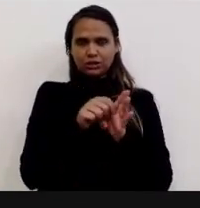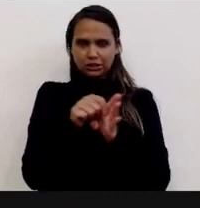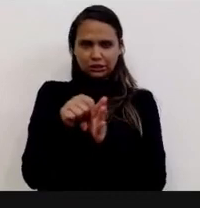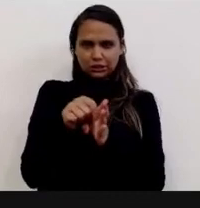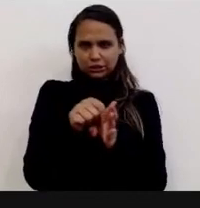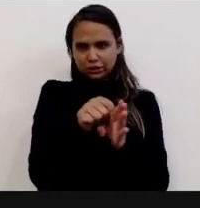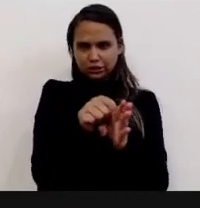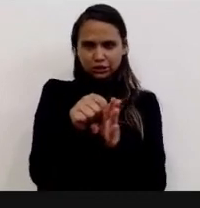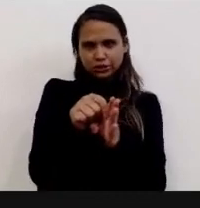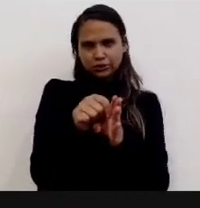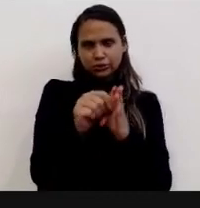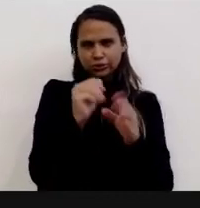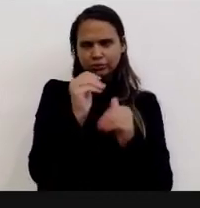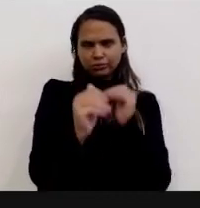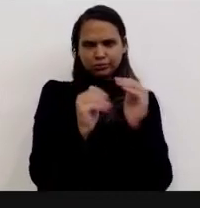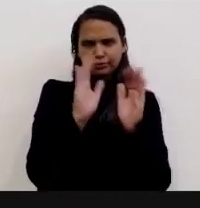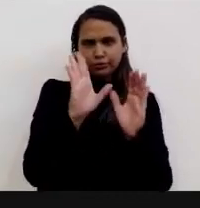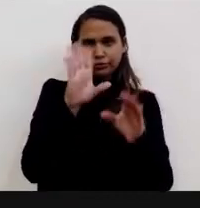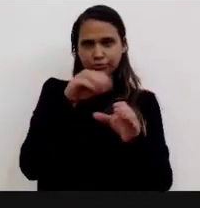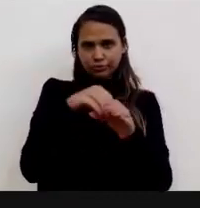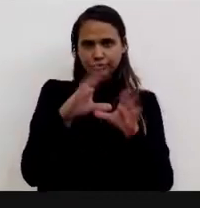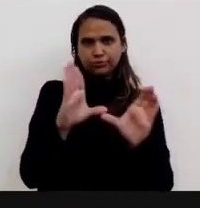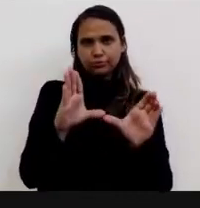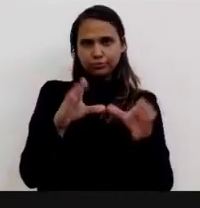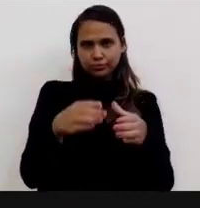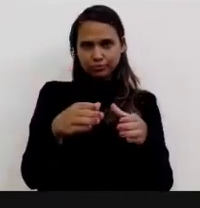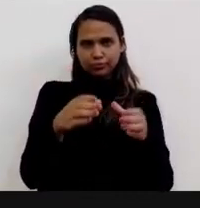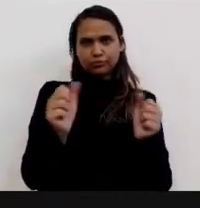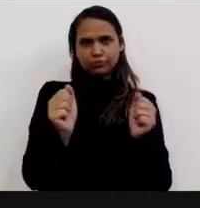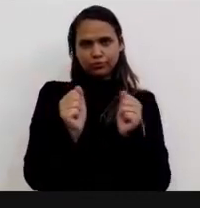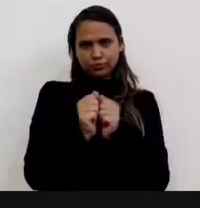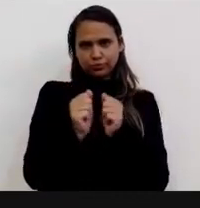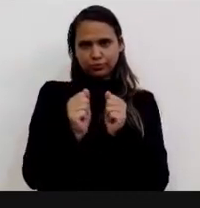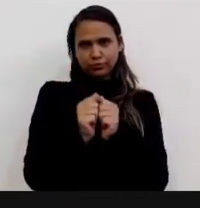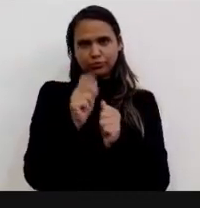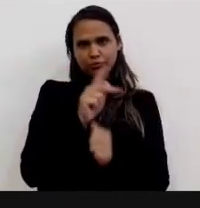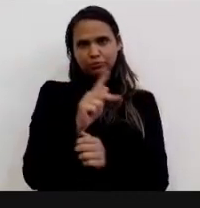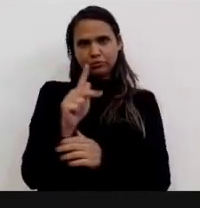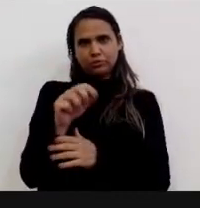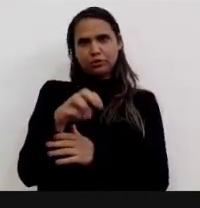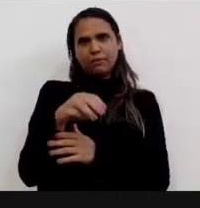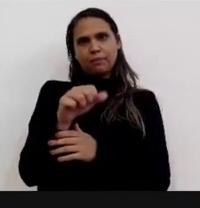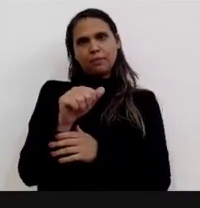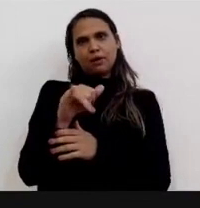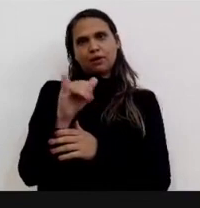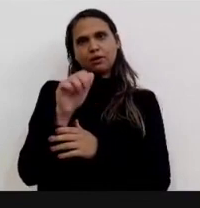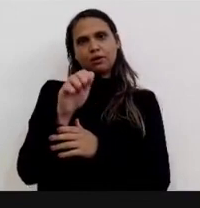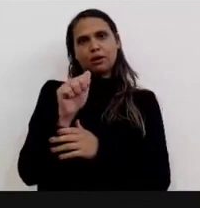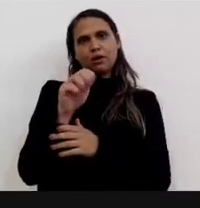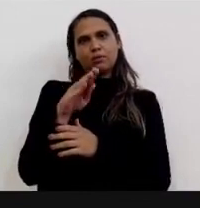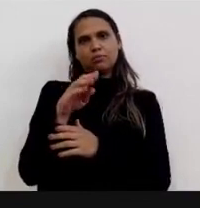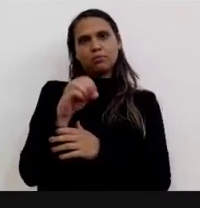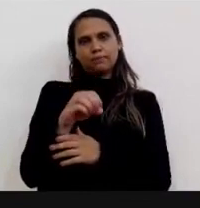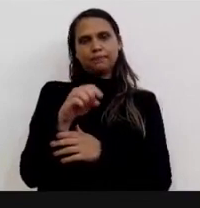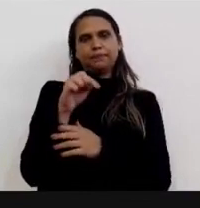foi desenvolvida dentro desse grupo que eu falei, que faço parte com a professora Maria Alva, e que aplica a visualização no tratamento de